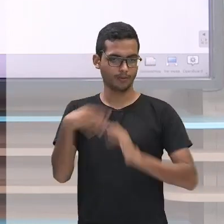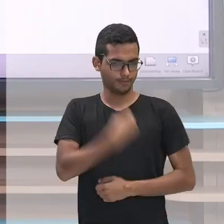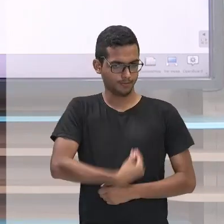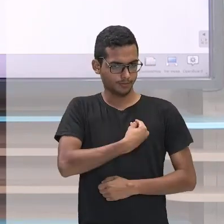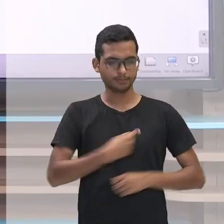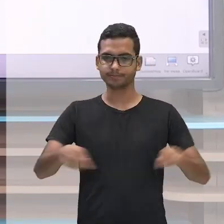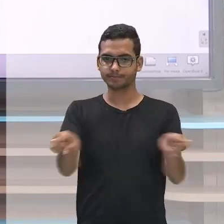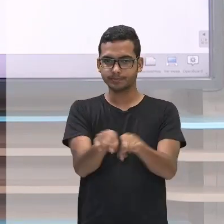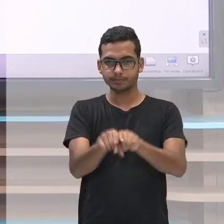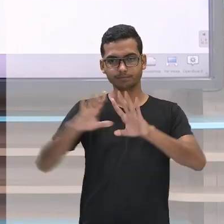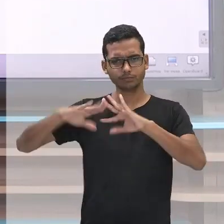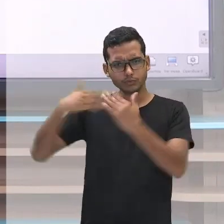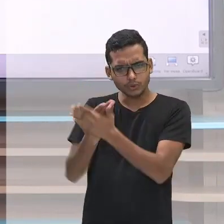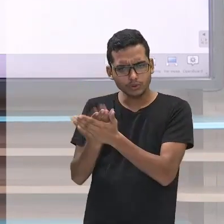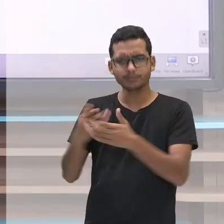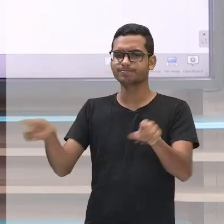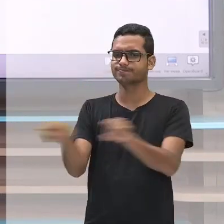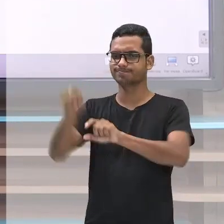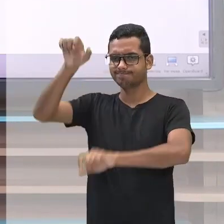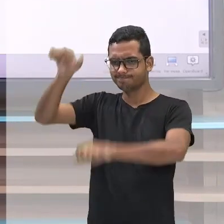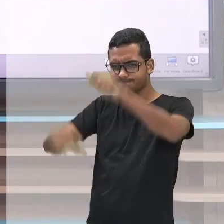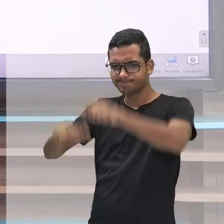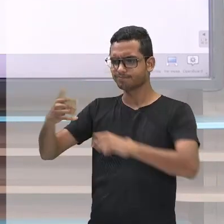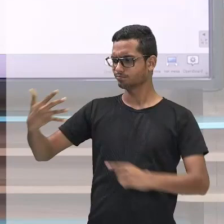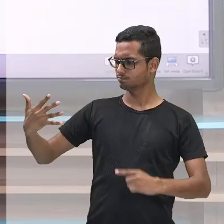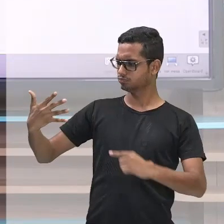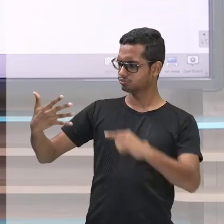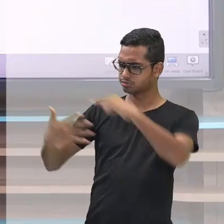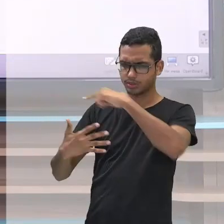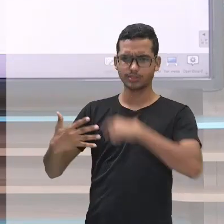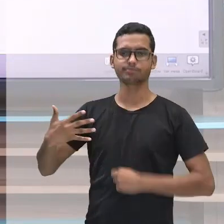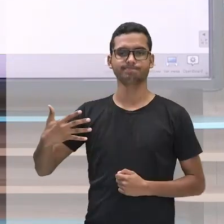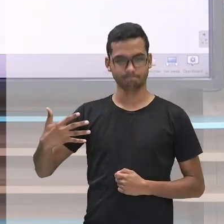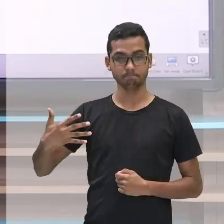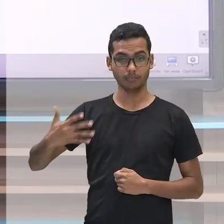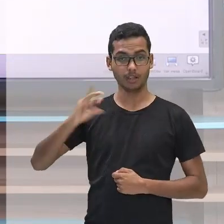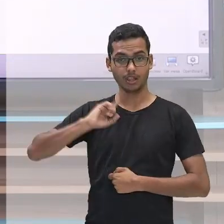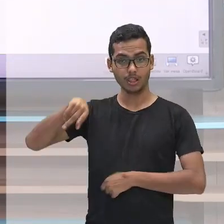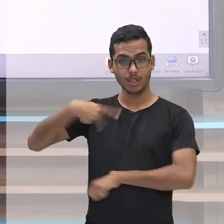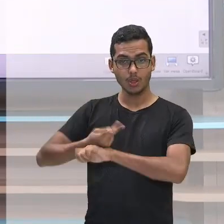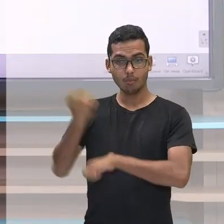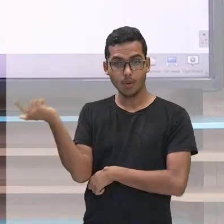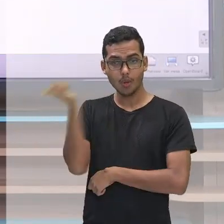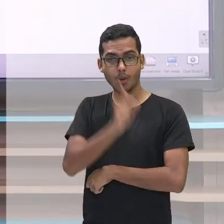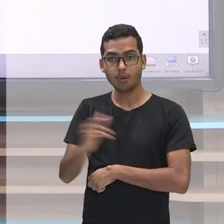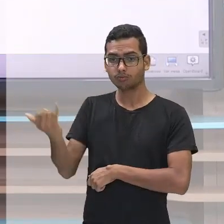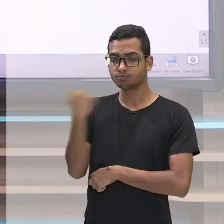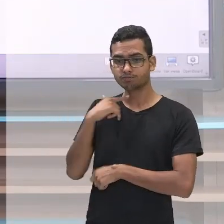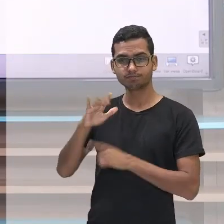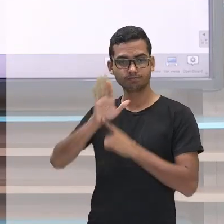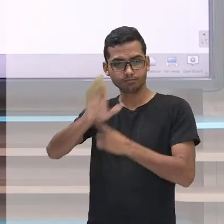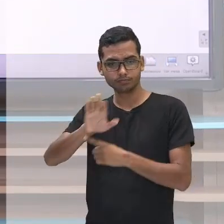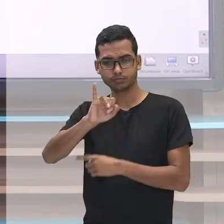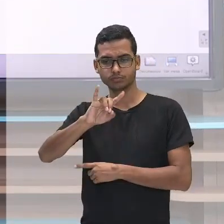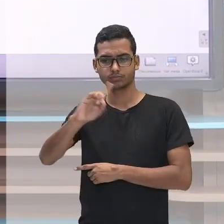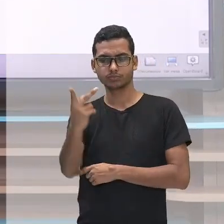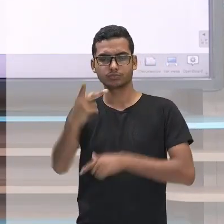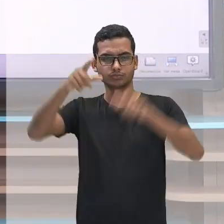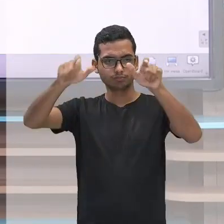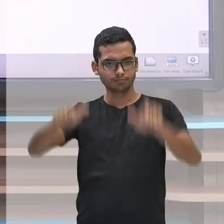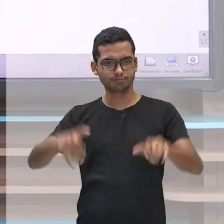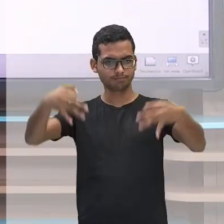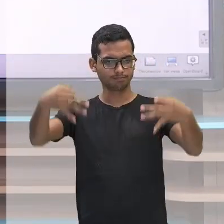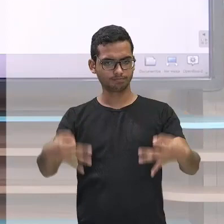gente também vai analisar uma série de itens para chegar ali a esse indicador, tá bom? E